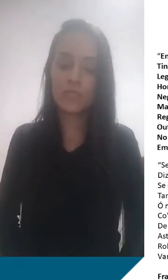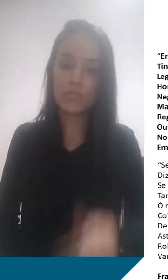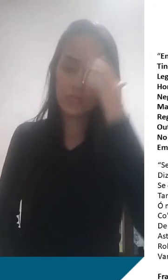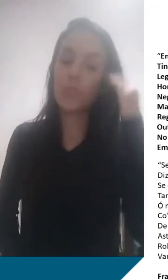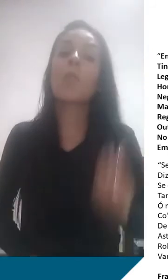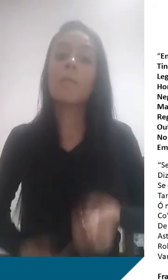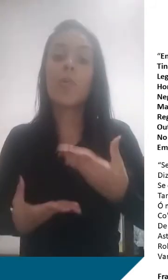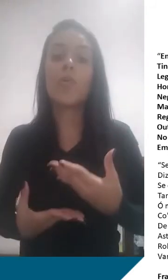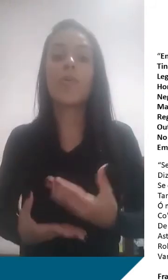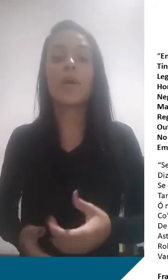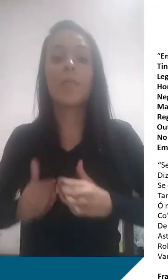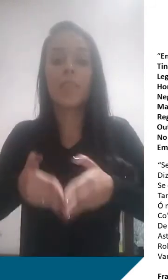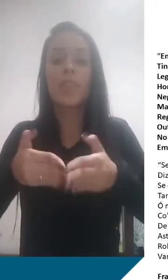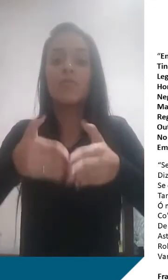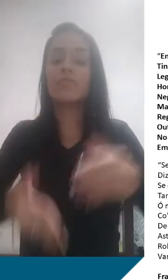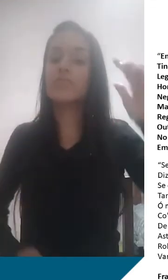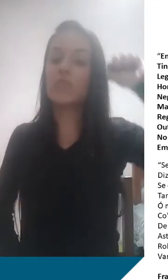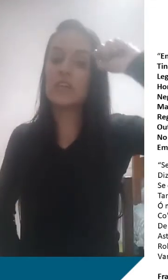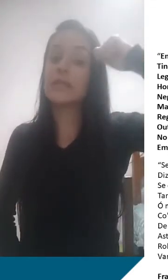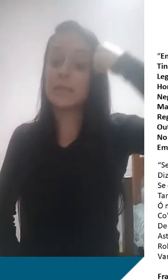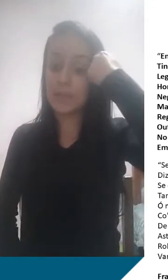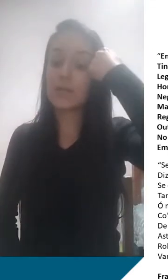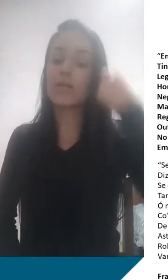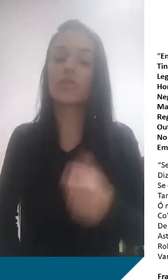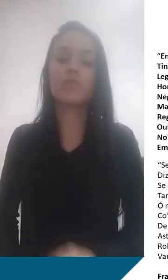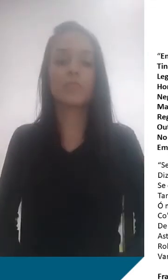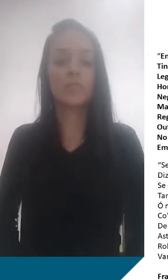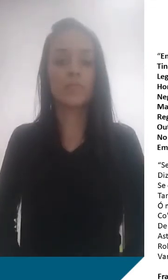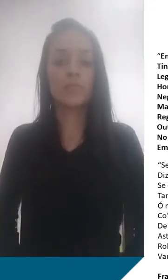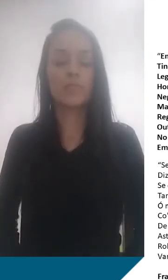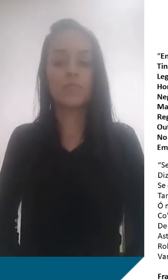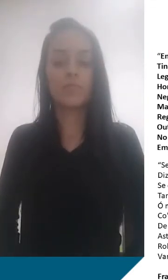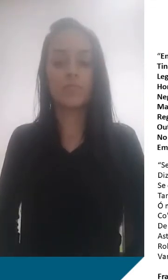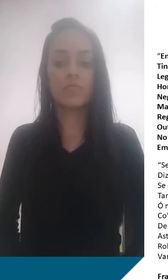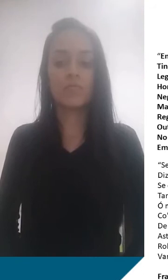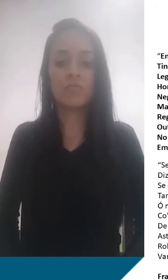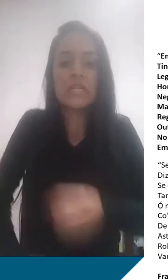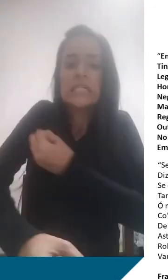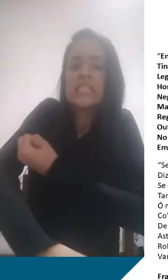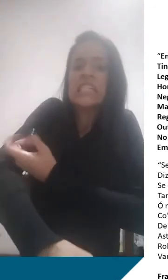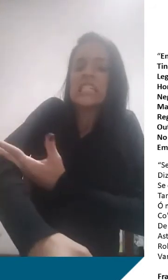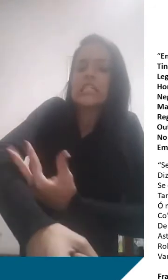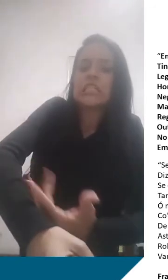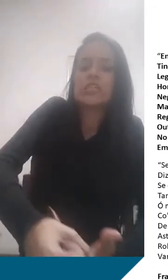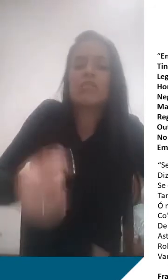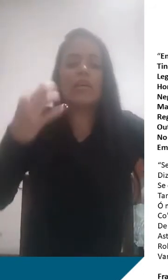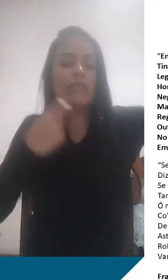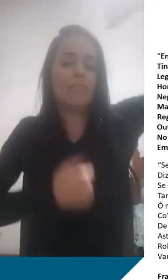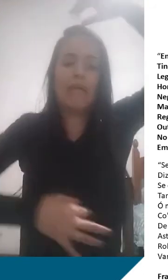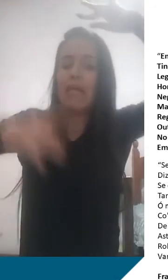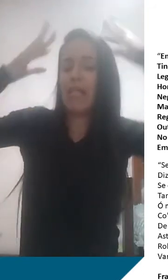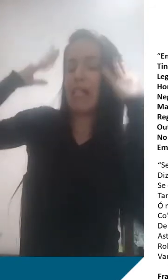poema do Castro Alves, em que um deles diz o seguinte: Em sangue a se banhar, tinir de